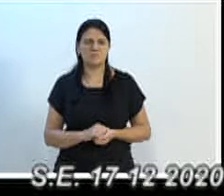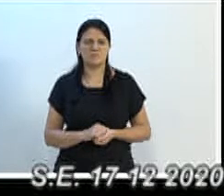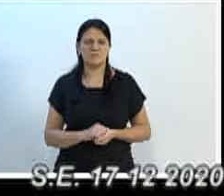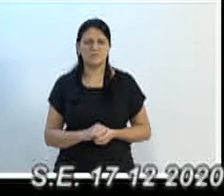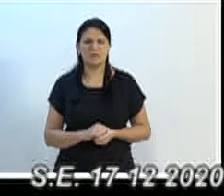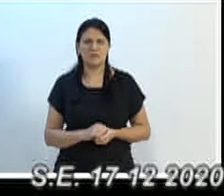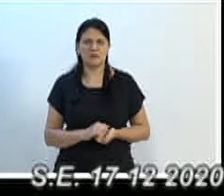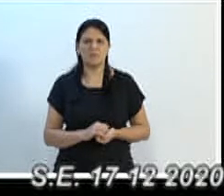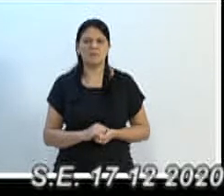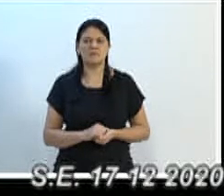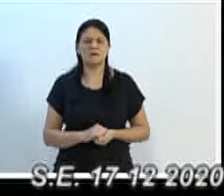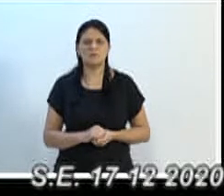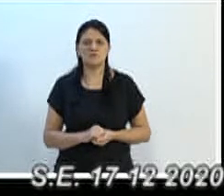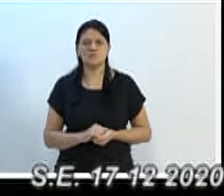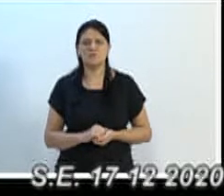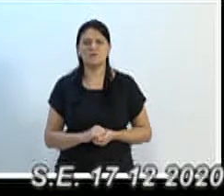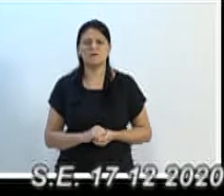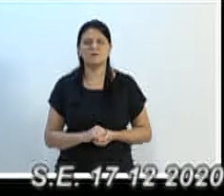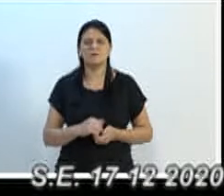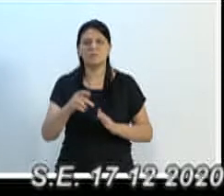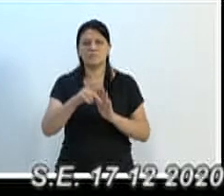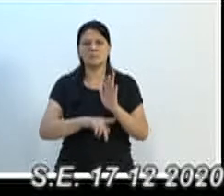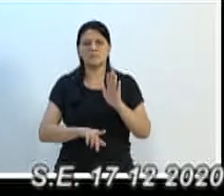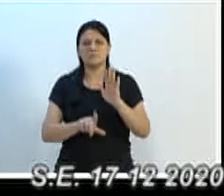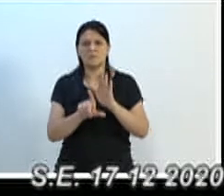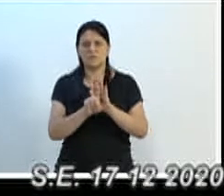Projeto de lei aprovado e a comissão de redação final.